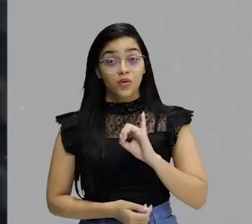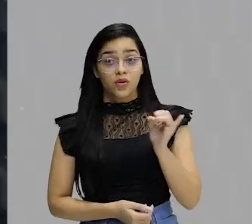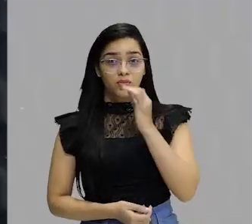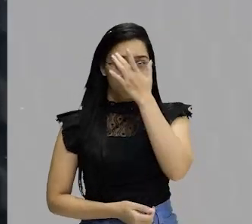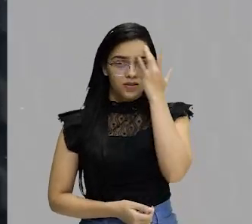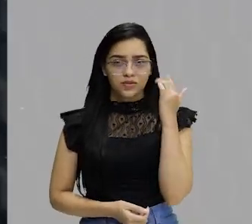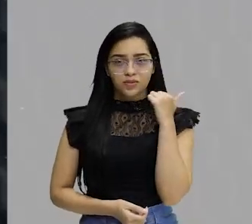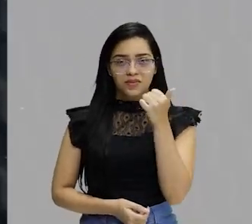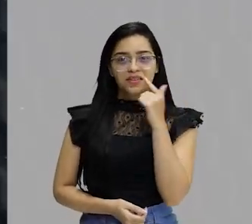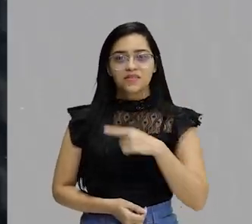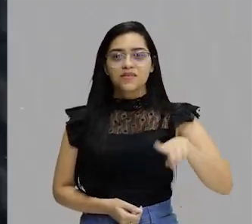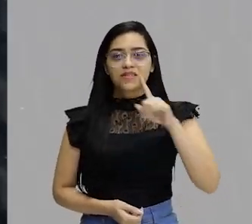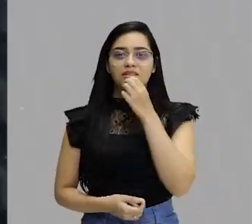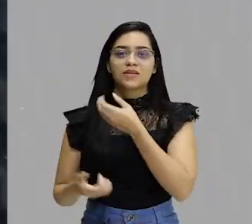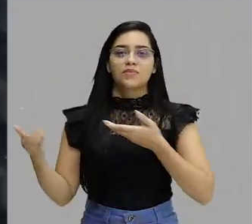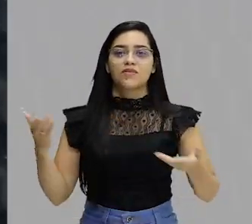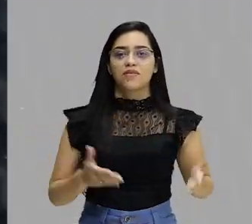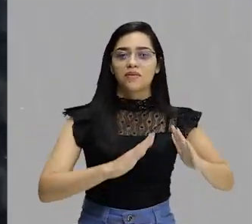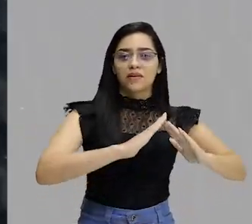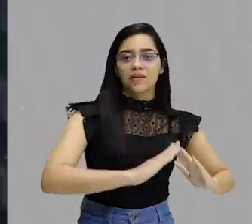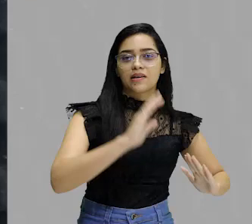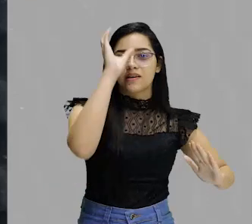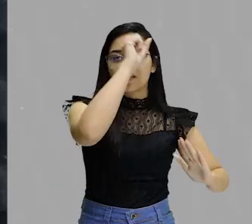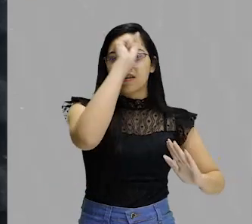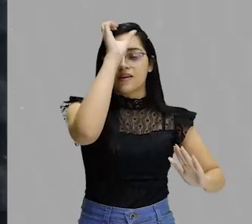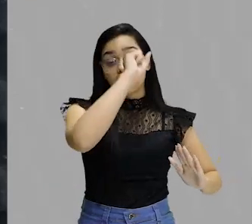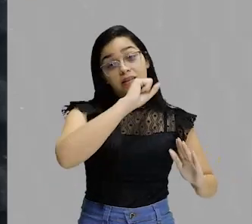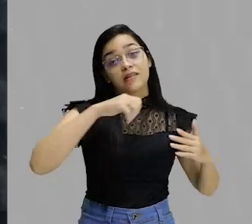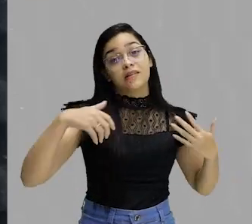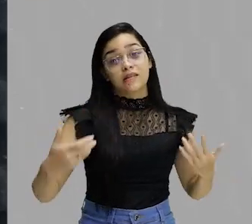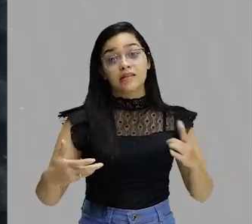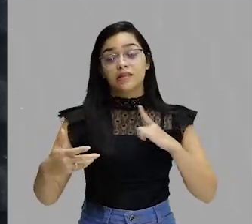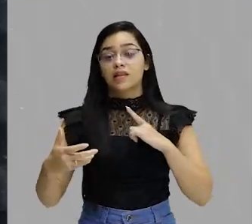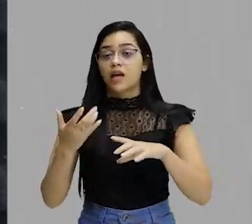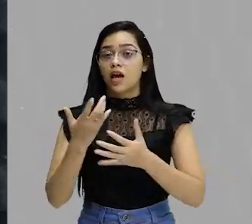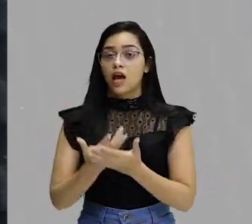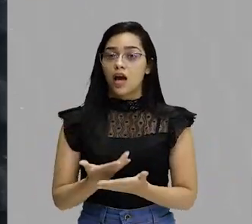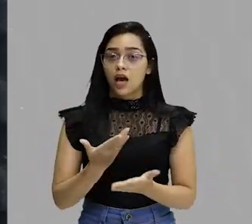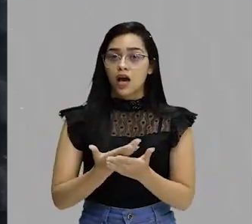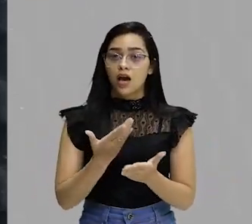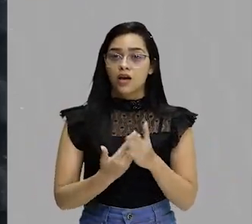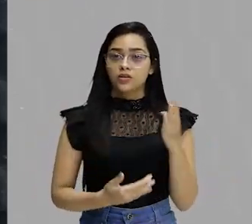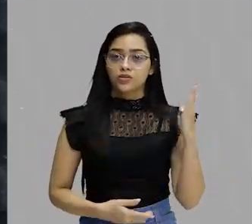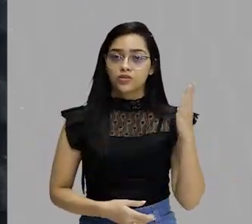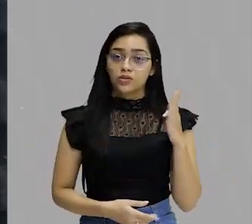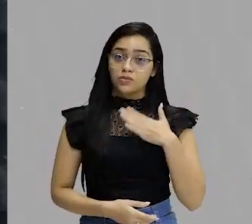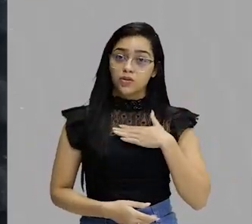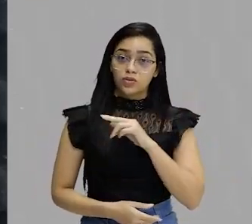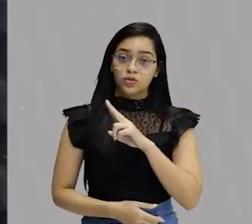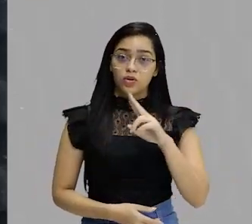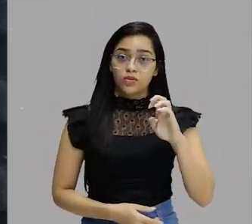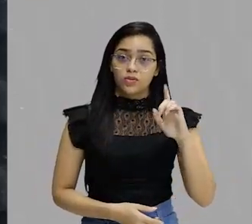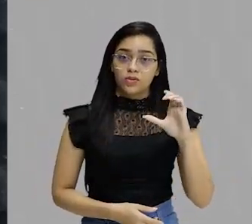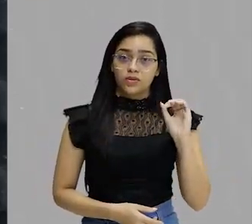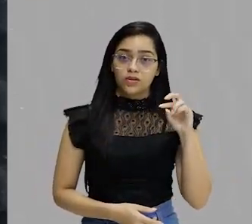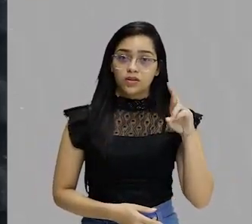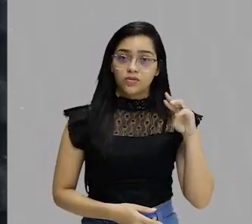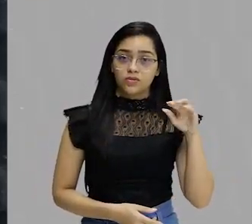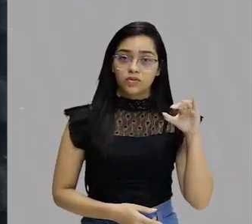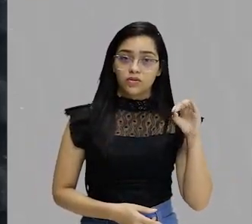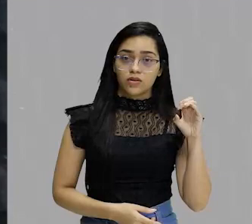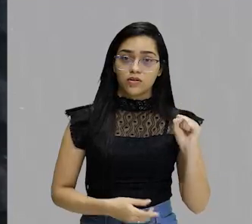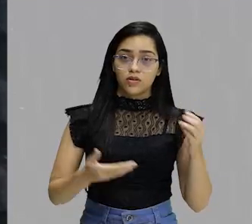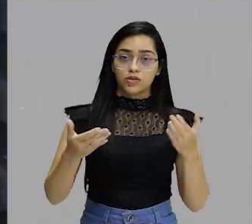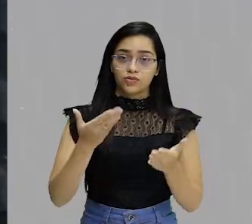pessoal, tudo bem com vocês? Sejam bem-vindos a mais uma aula do Fica em Casa Aprendendo, nossa aula de Biologia. Eu sou o professor Celso Ramos e nós